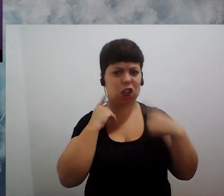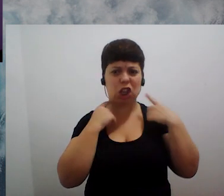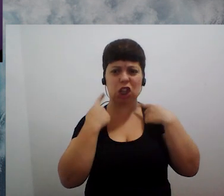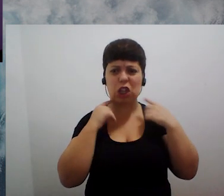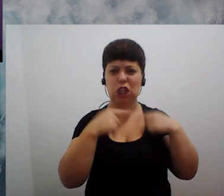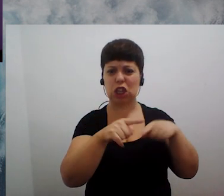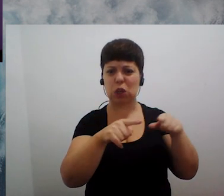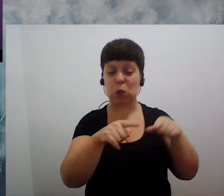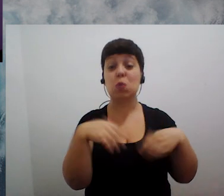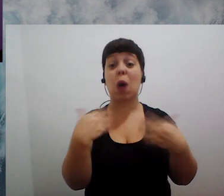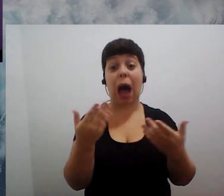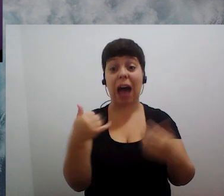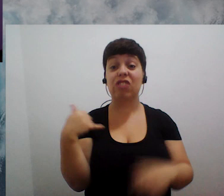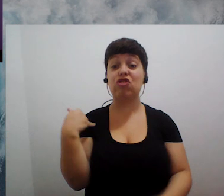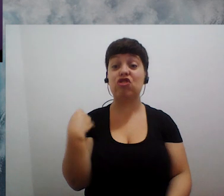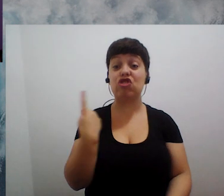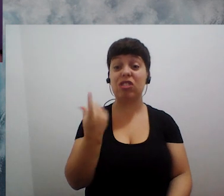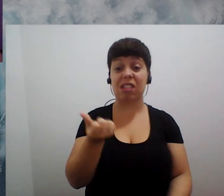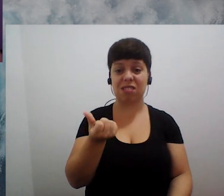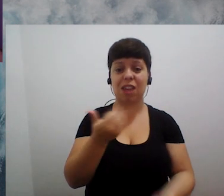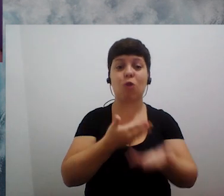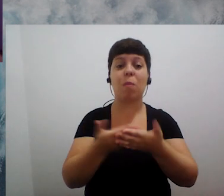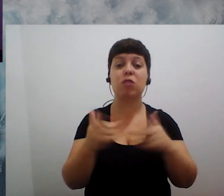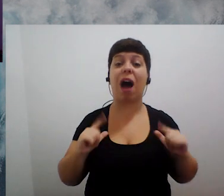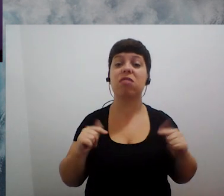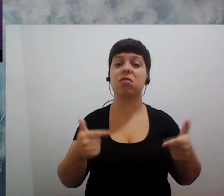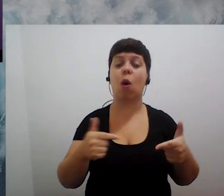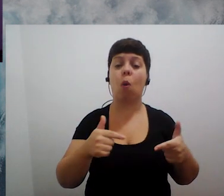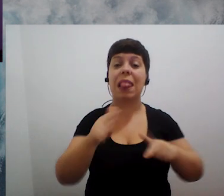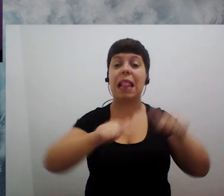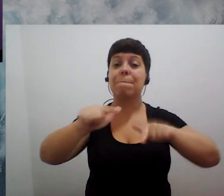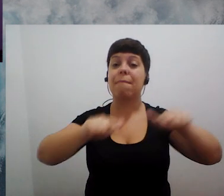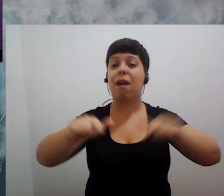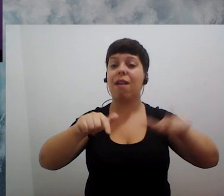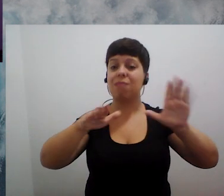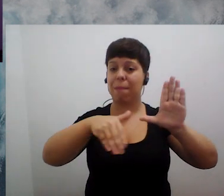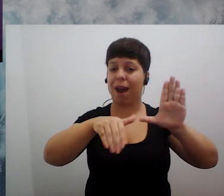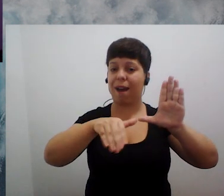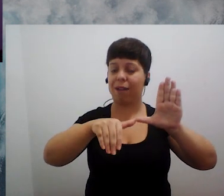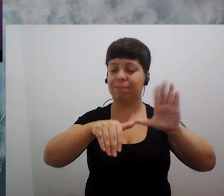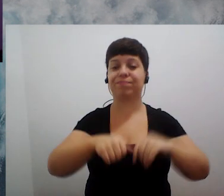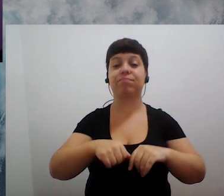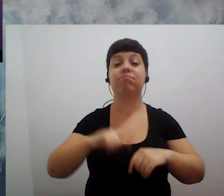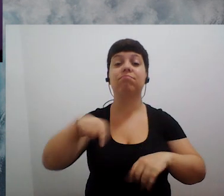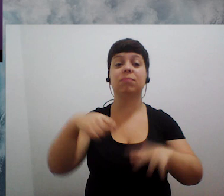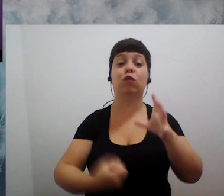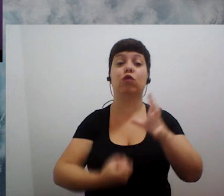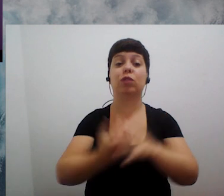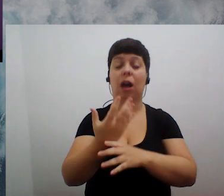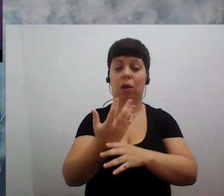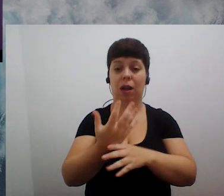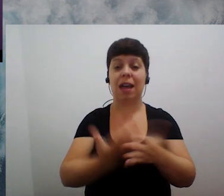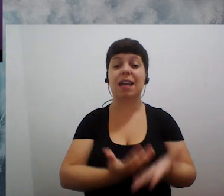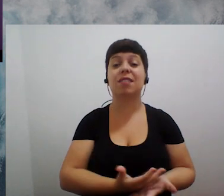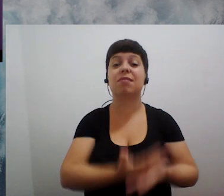do oceano. Então, aos 16 anos, começou a fazer ações de limpeza de praias. Posteriormente,